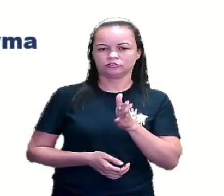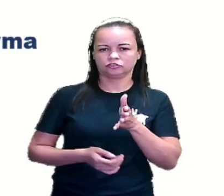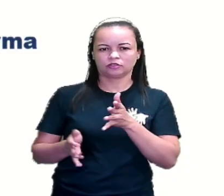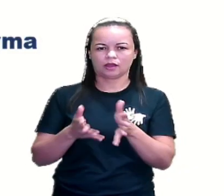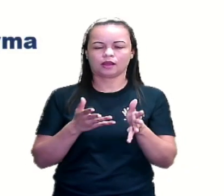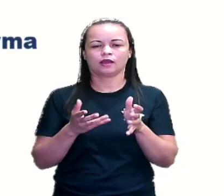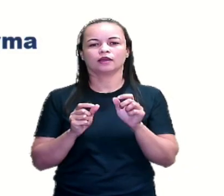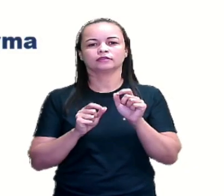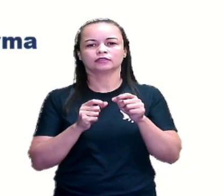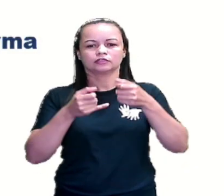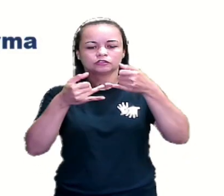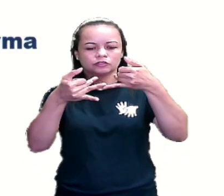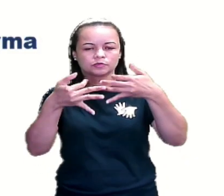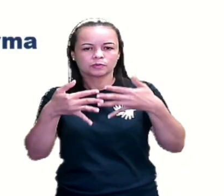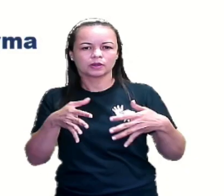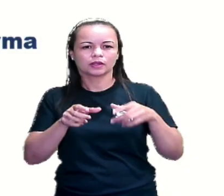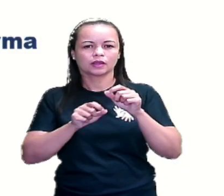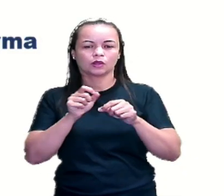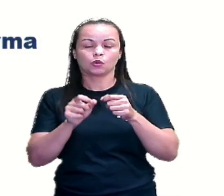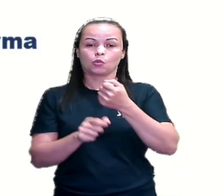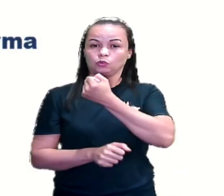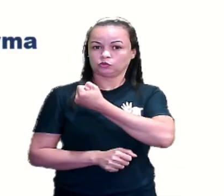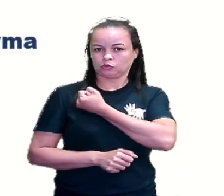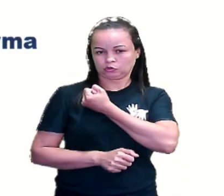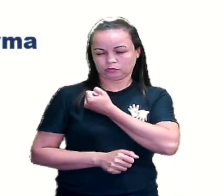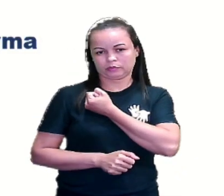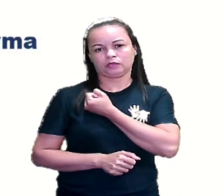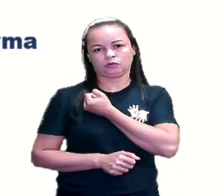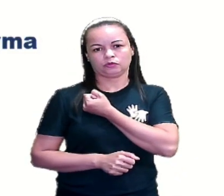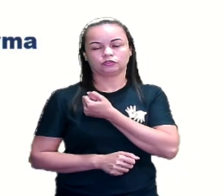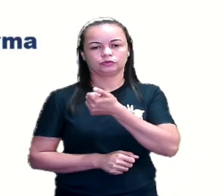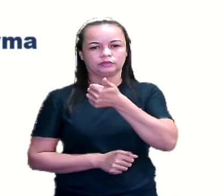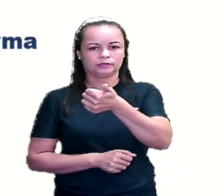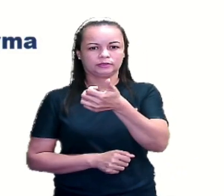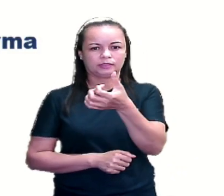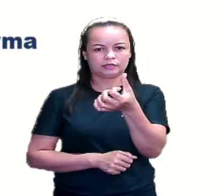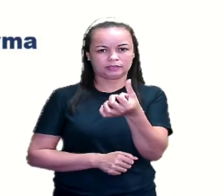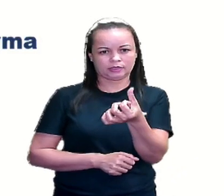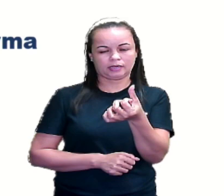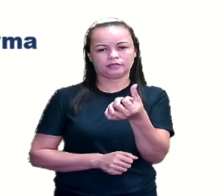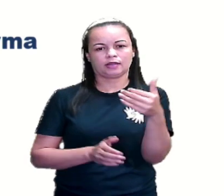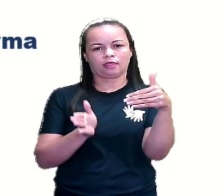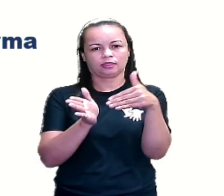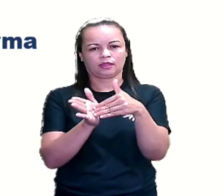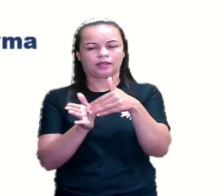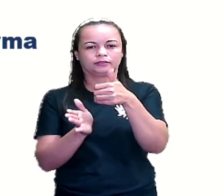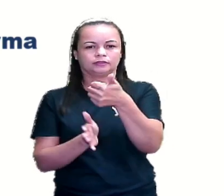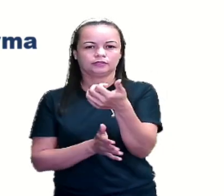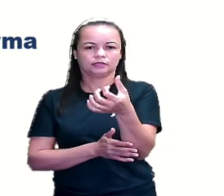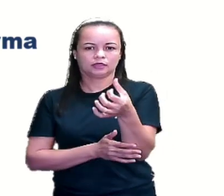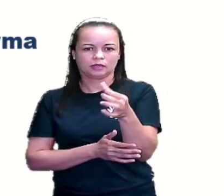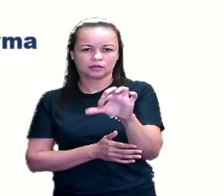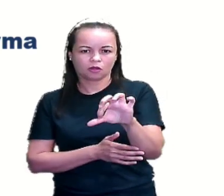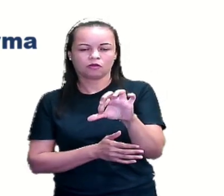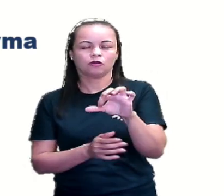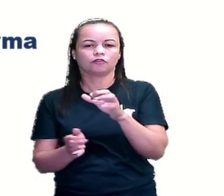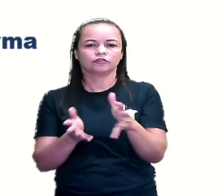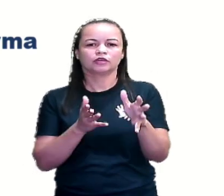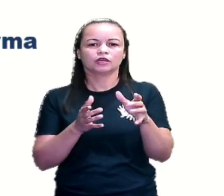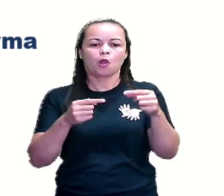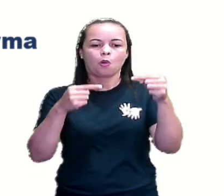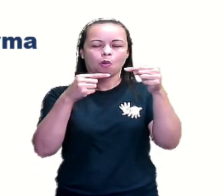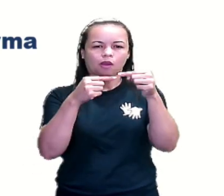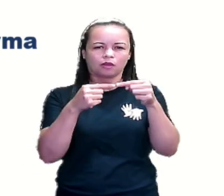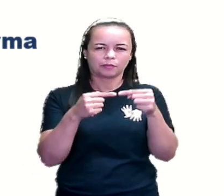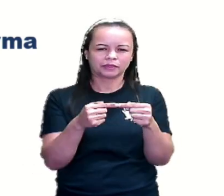al 19, os números do 16 ao 19 se formam combinando a